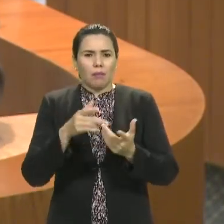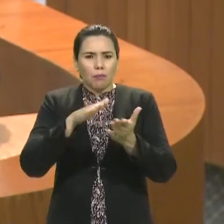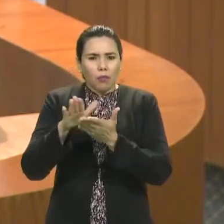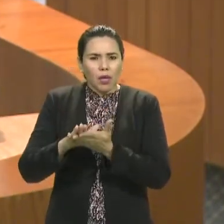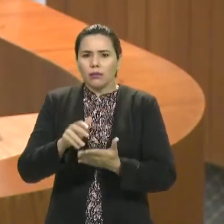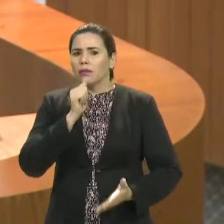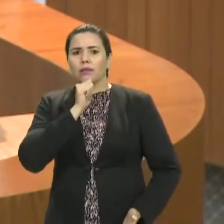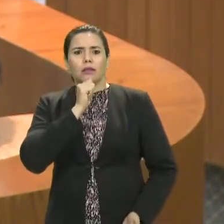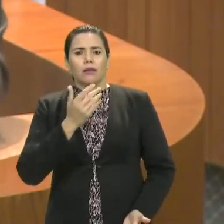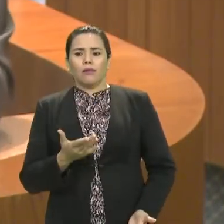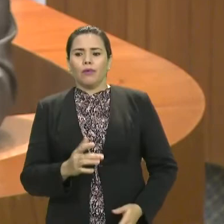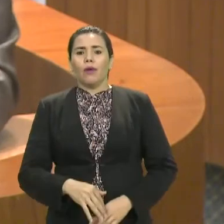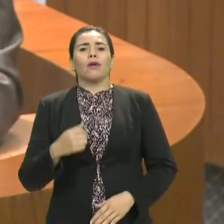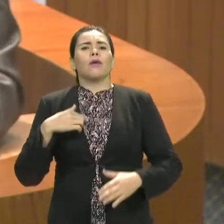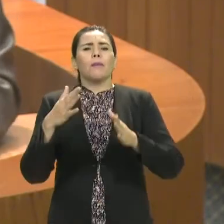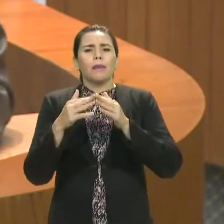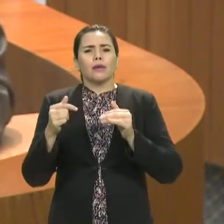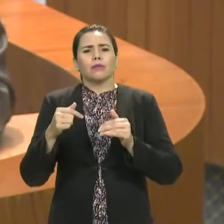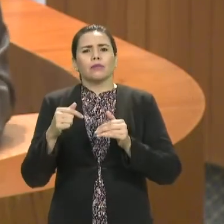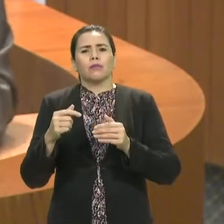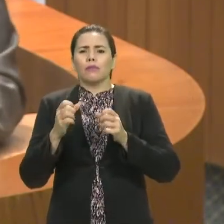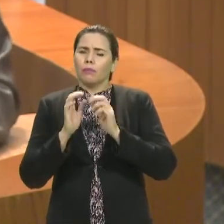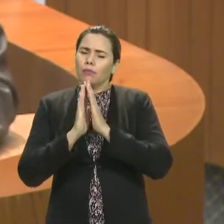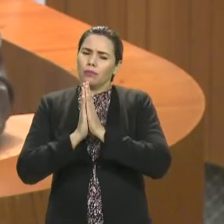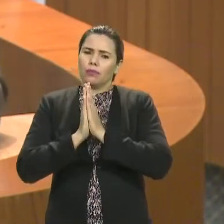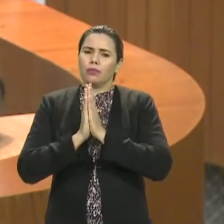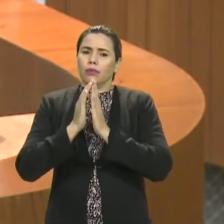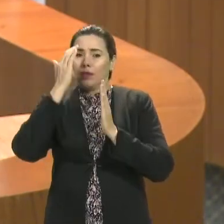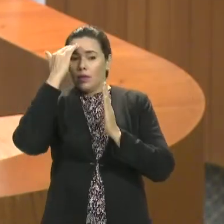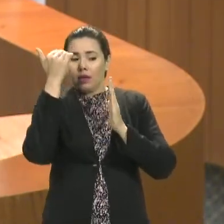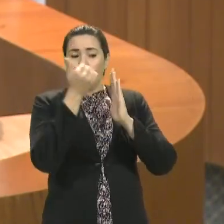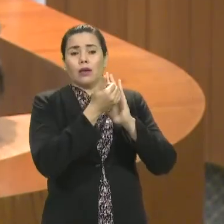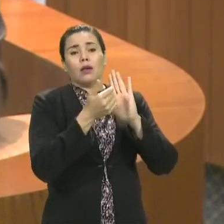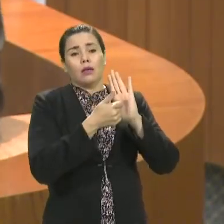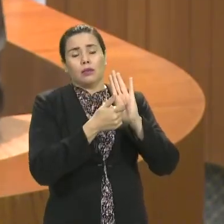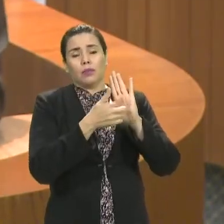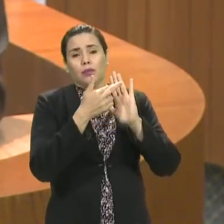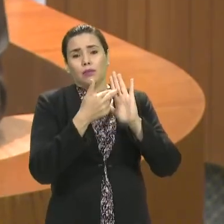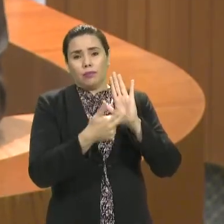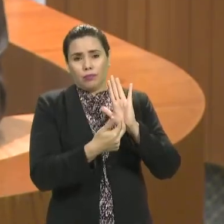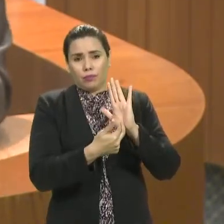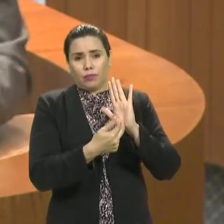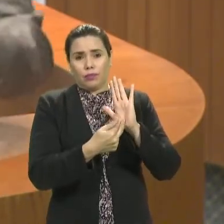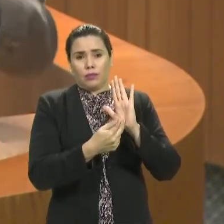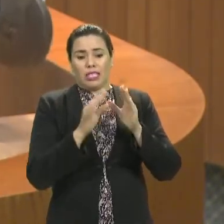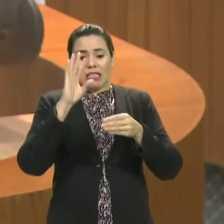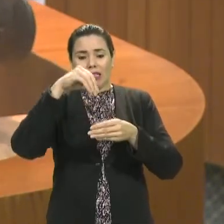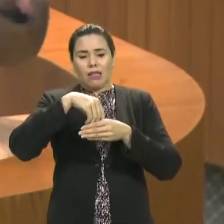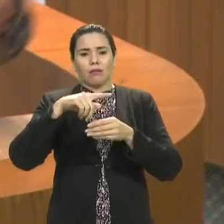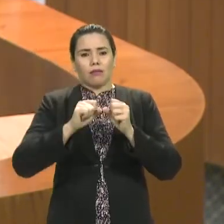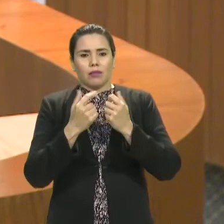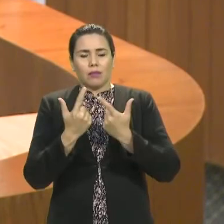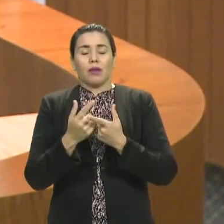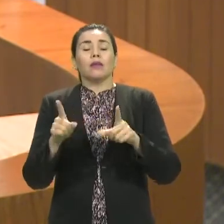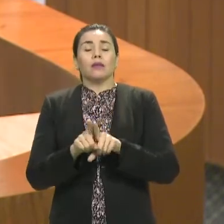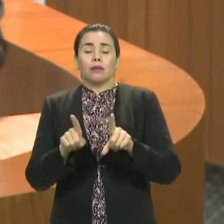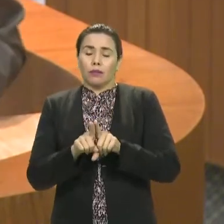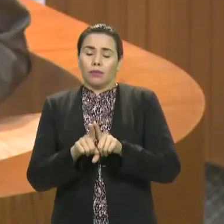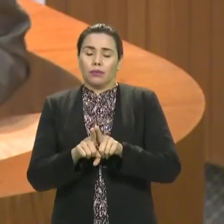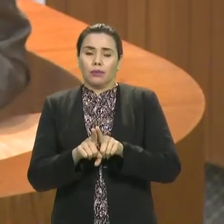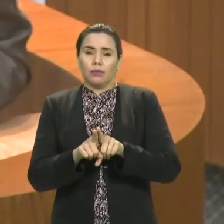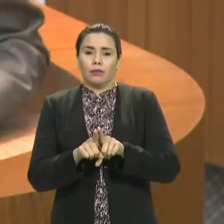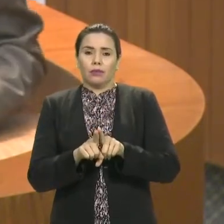esse regimento seja respeitado, para que o diário seja publicado, não se faça atos